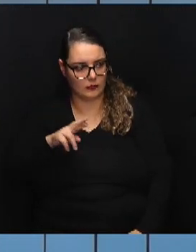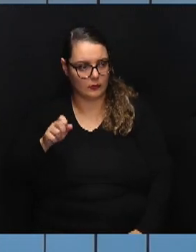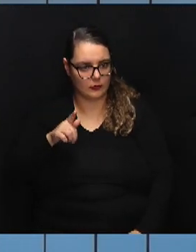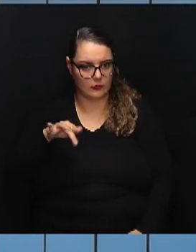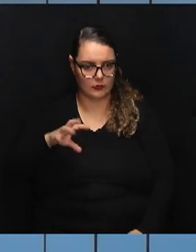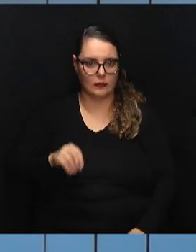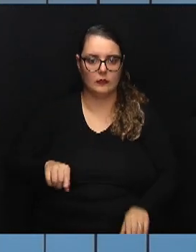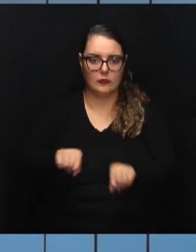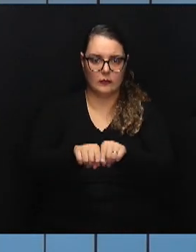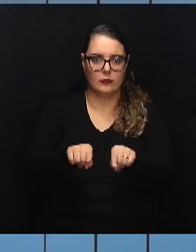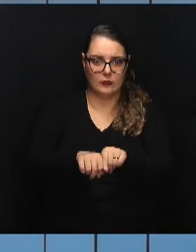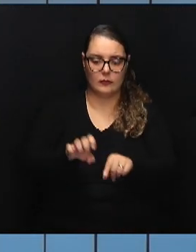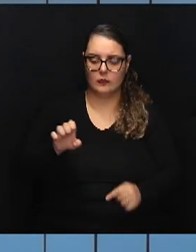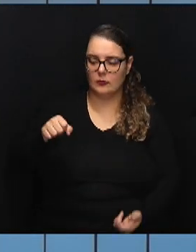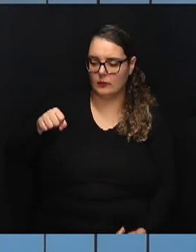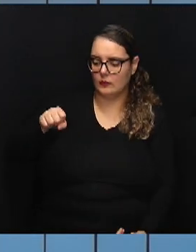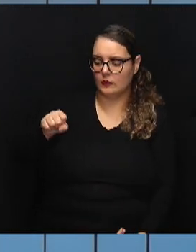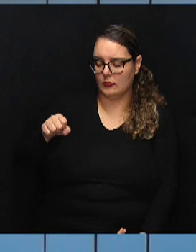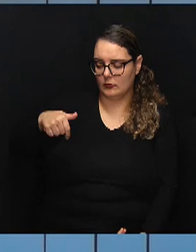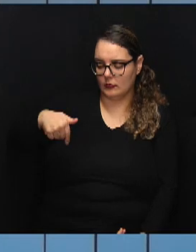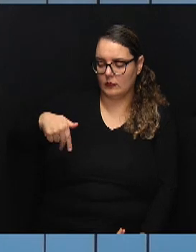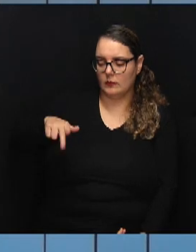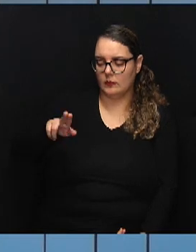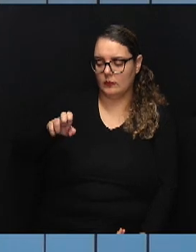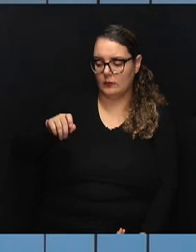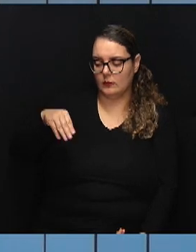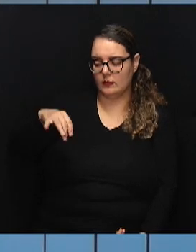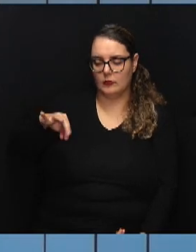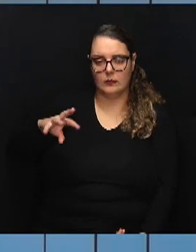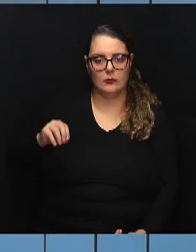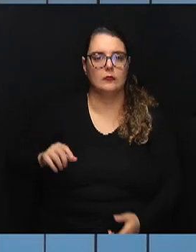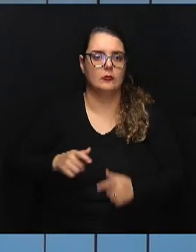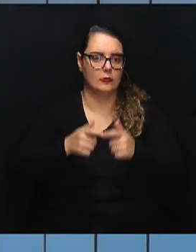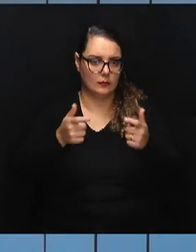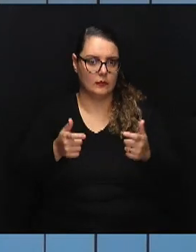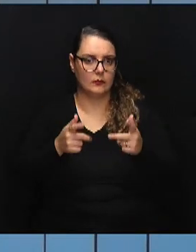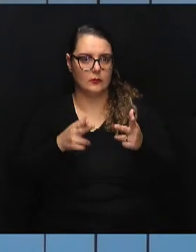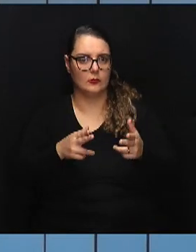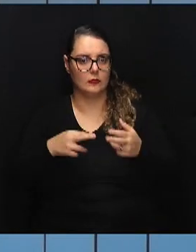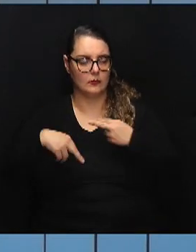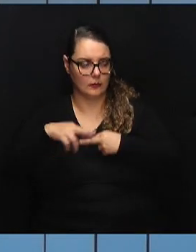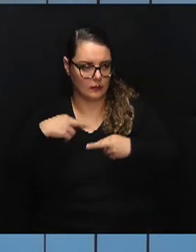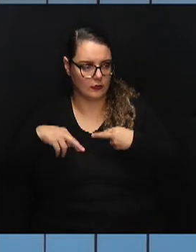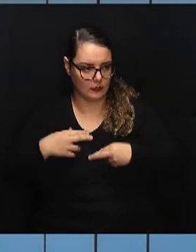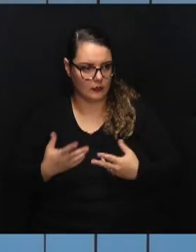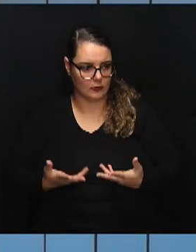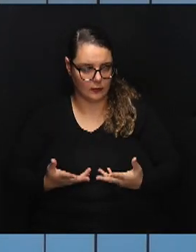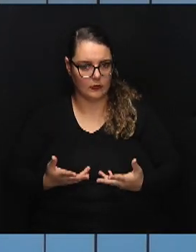né, especialmente o isquêmico, que a maioria dos casos está relacionada a ele.